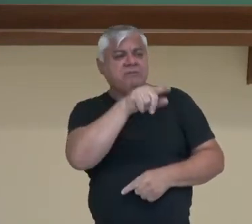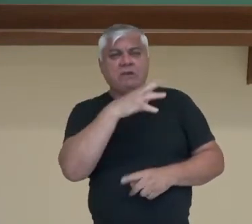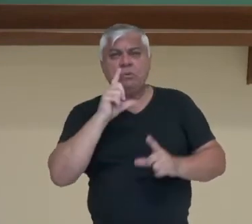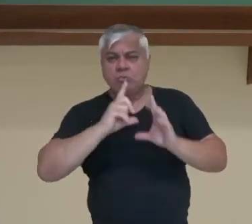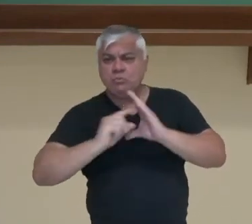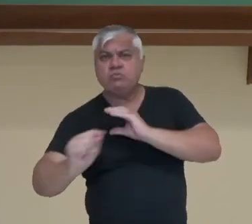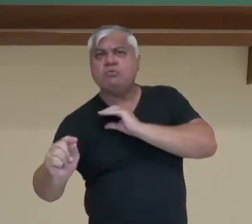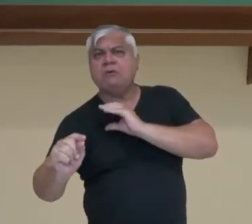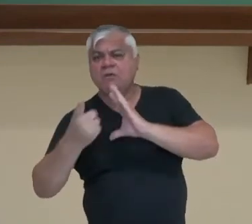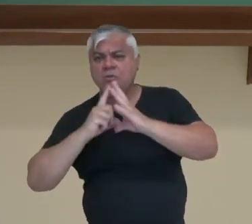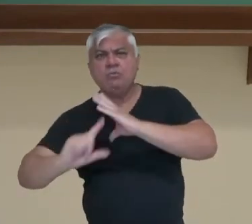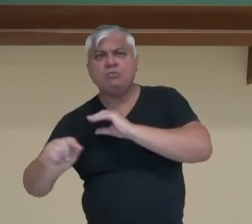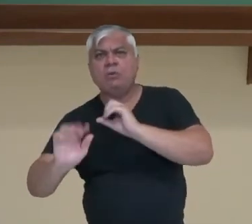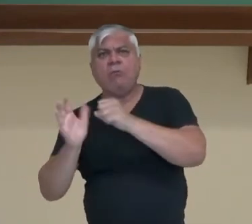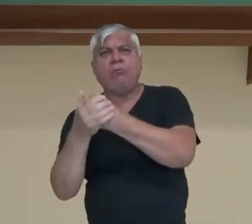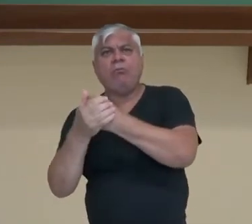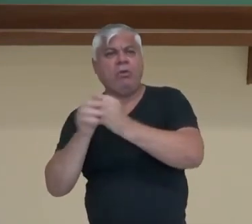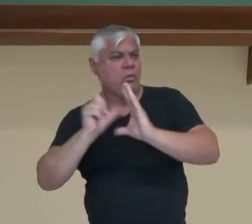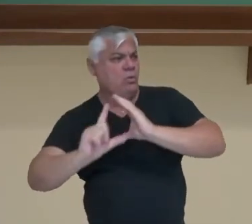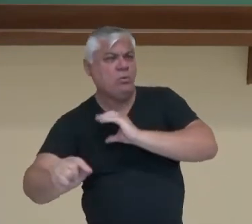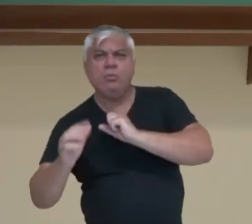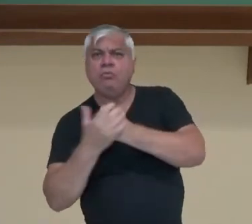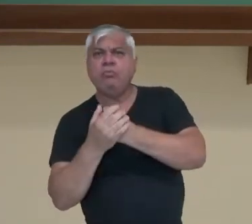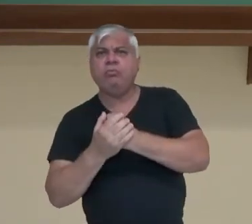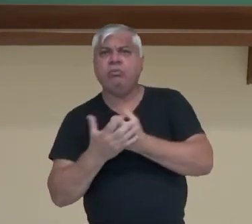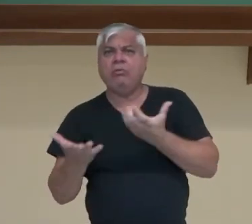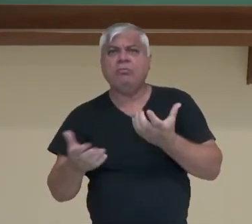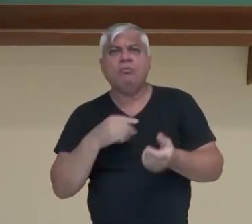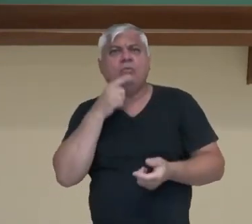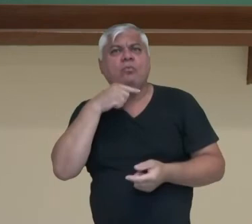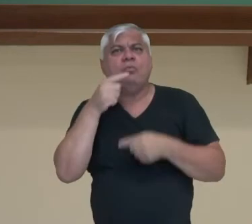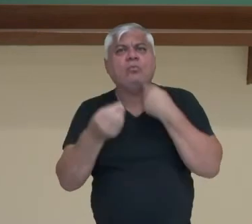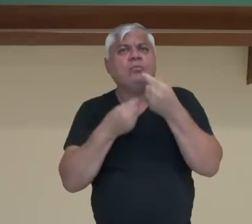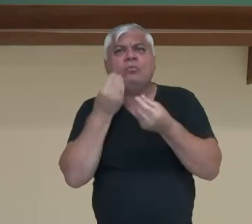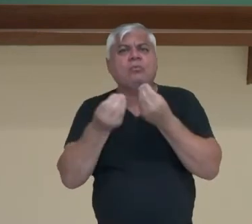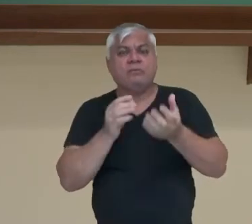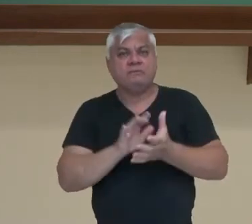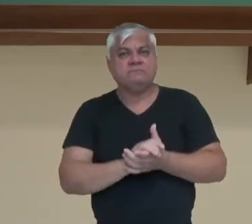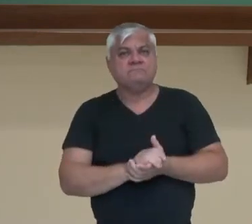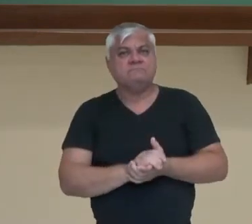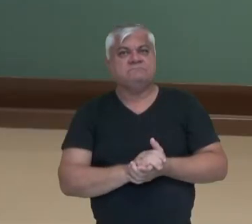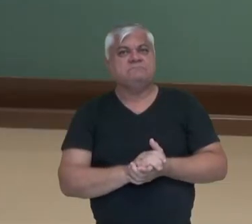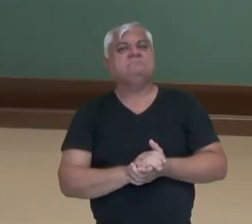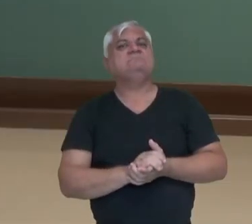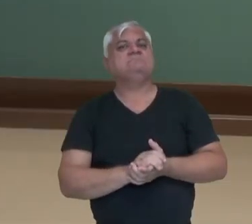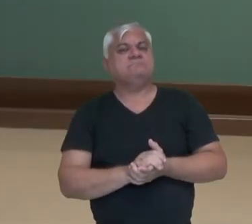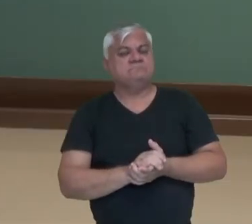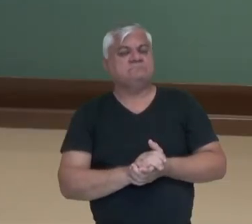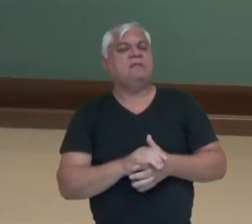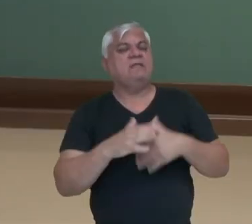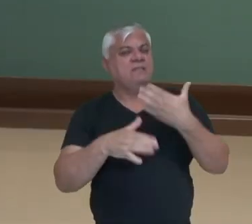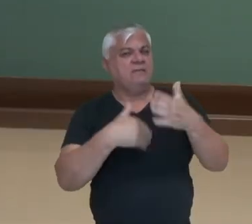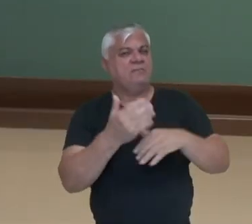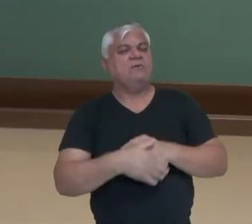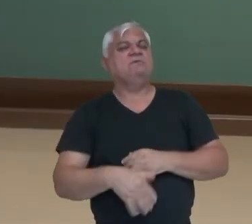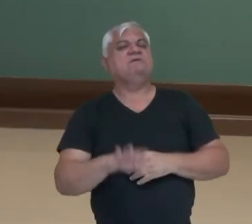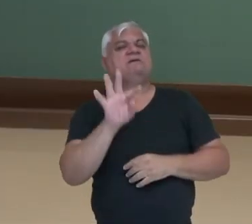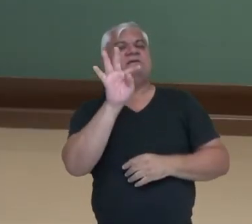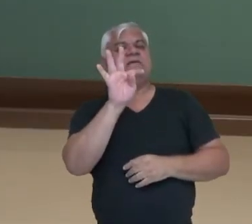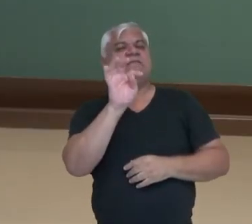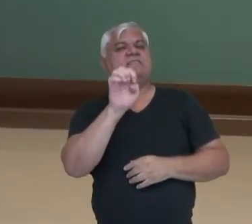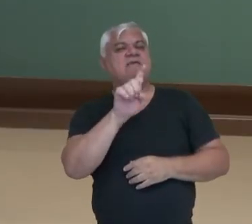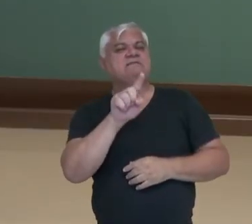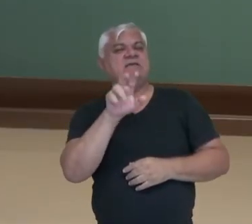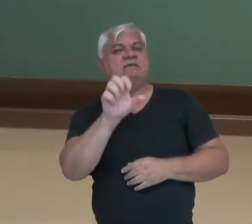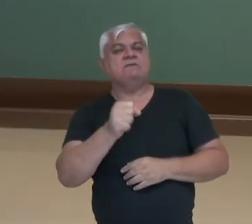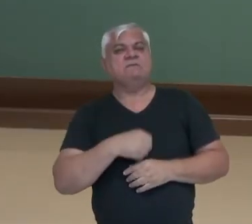esse monstro se esconde no labirinto, e as pessoas não conseguem sair desse labirinto. Bom, aí, né, diz que o Teseu chegou e conheceu